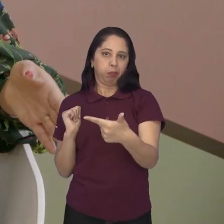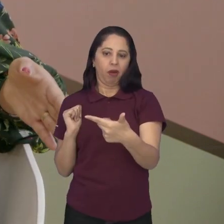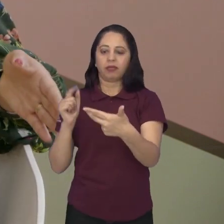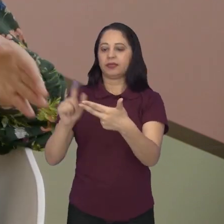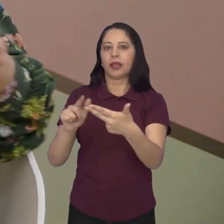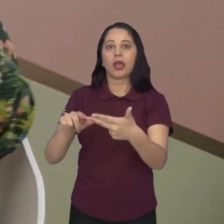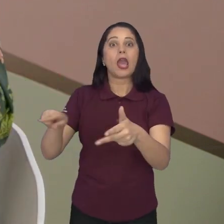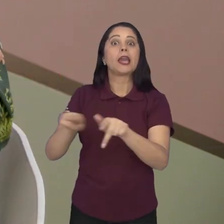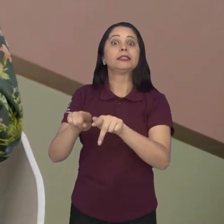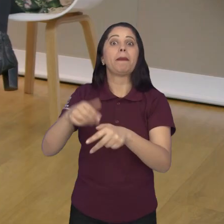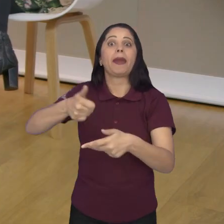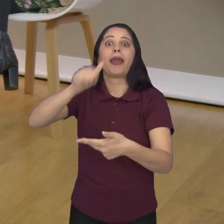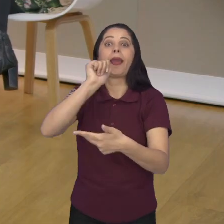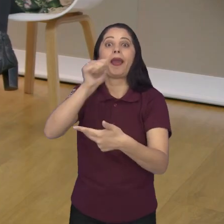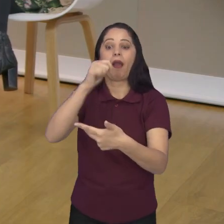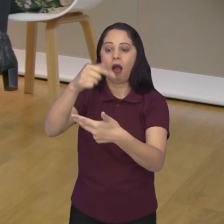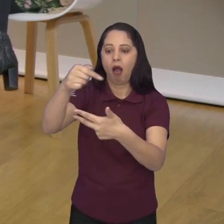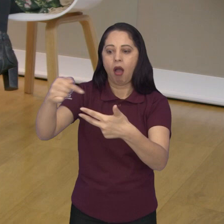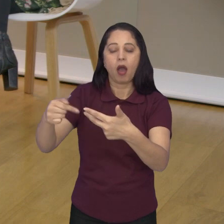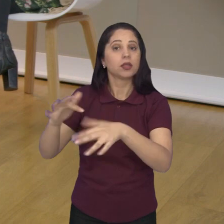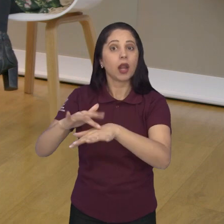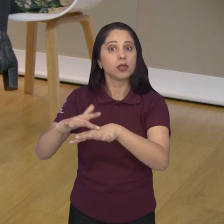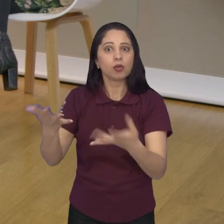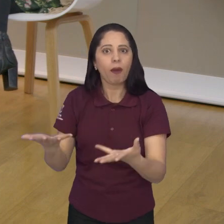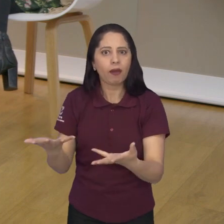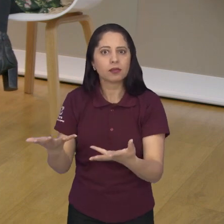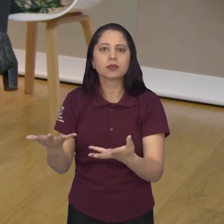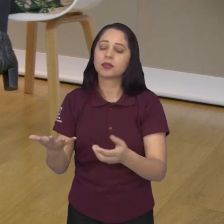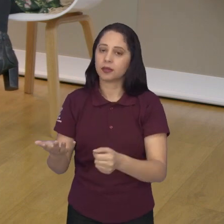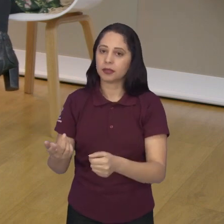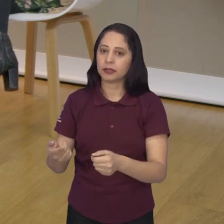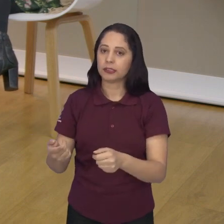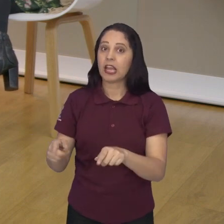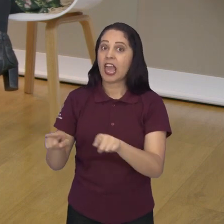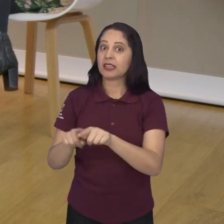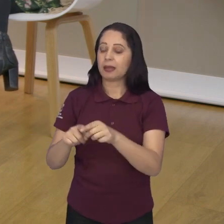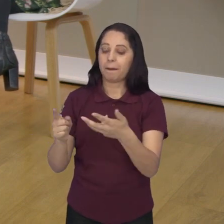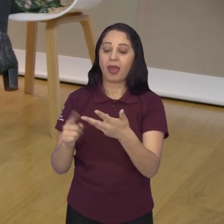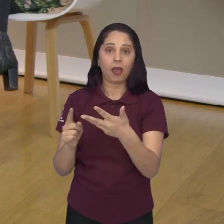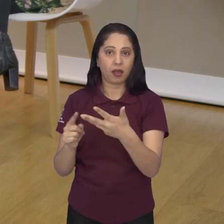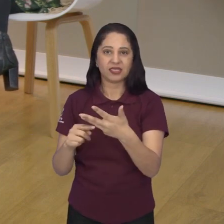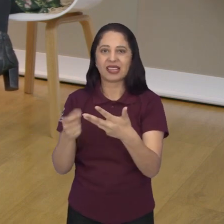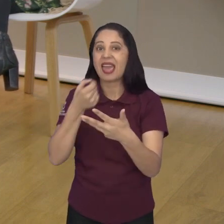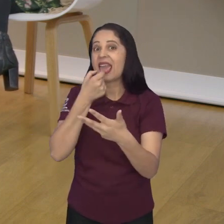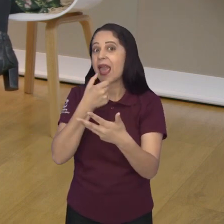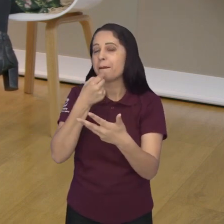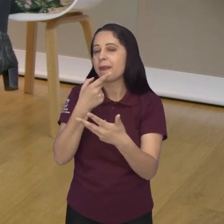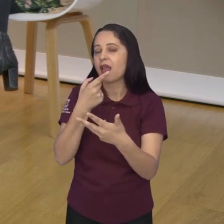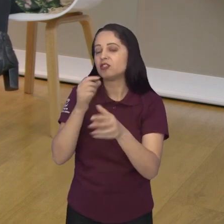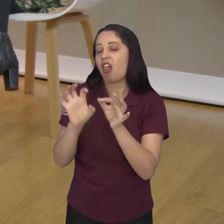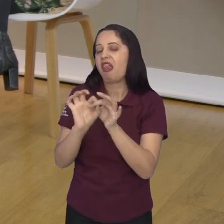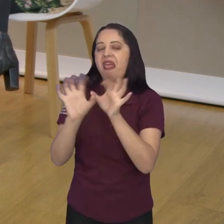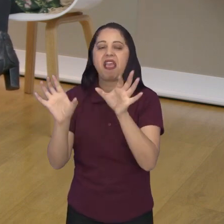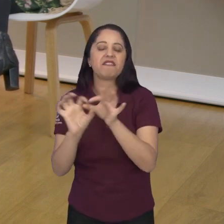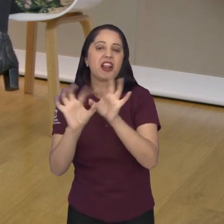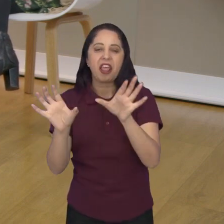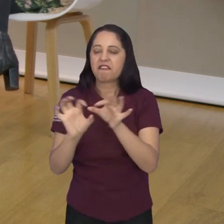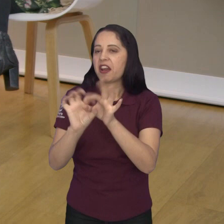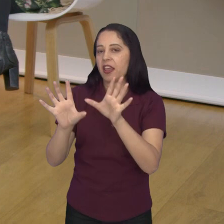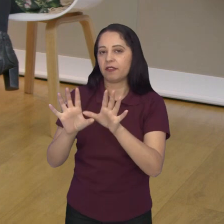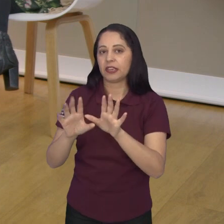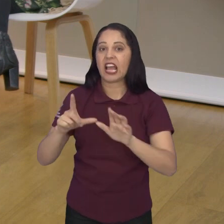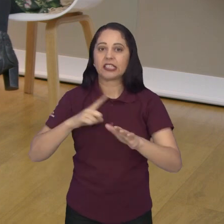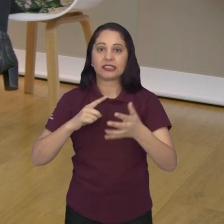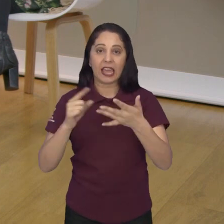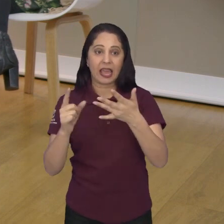o problema metabólico, ele ainda joga um outro problema. Exato. Um outro que a gente citou que é o medicamentoso, né? E o campeão dele é o